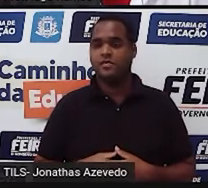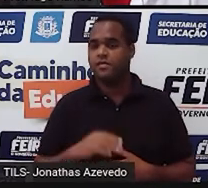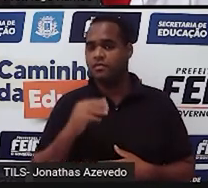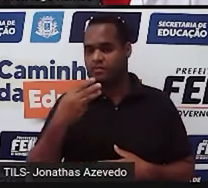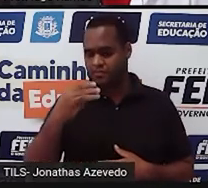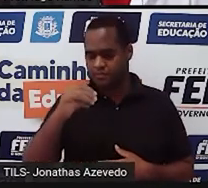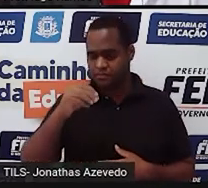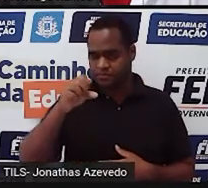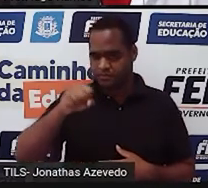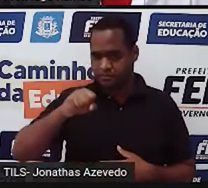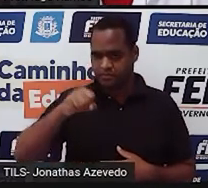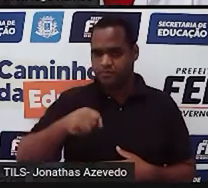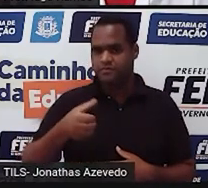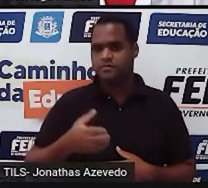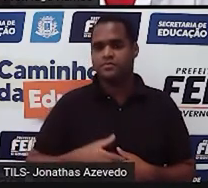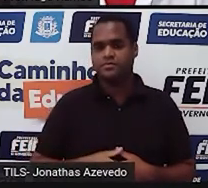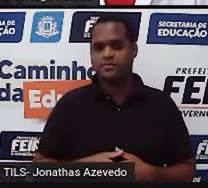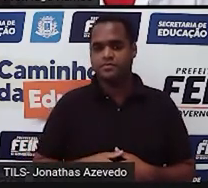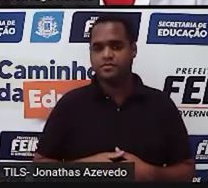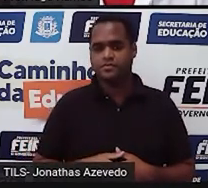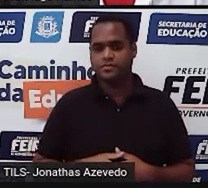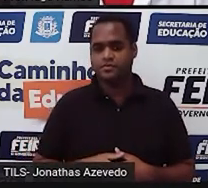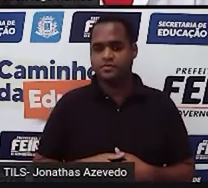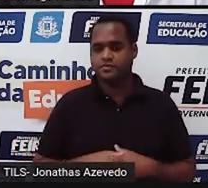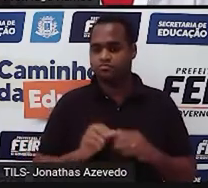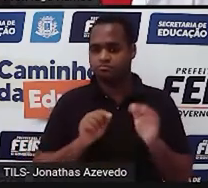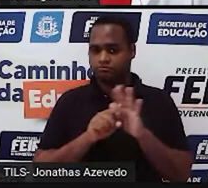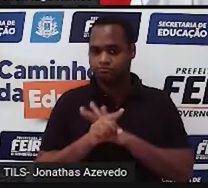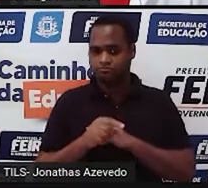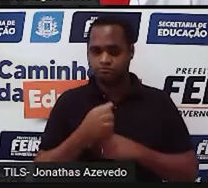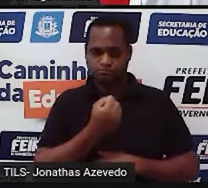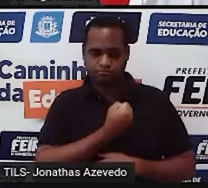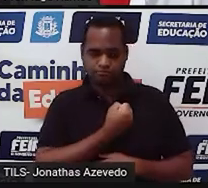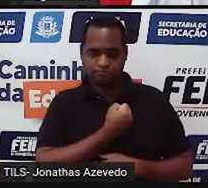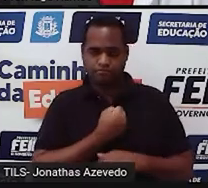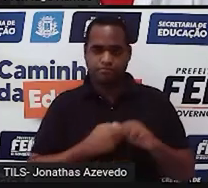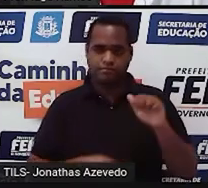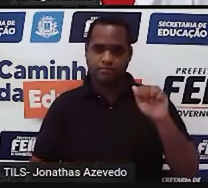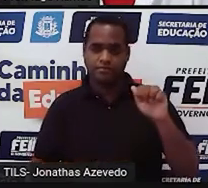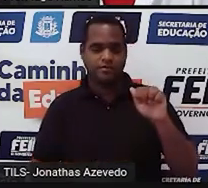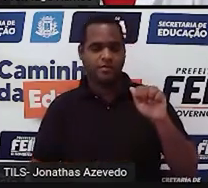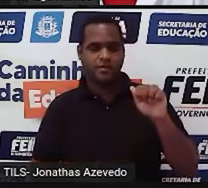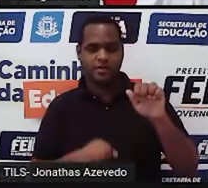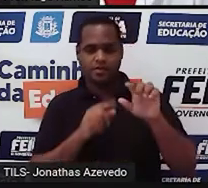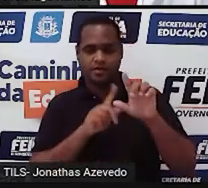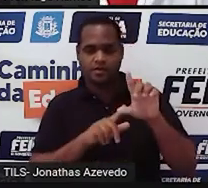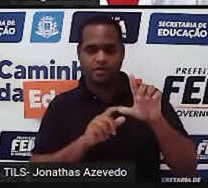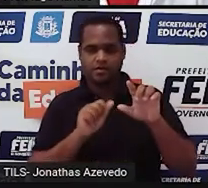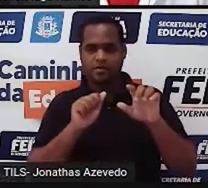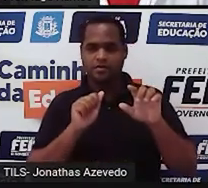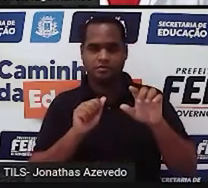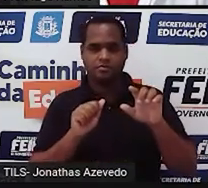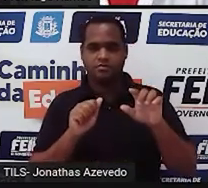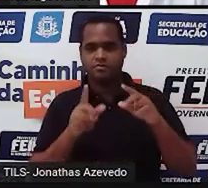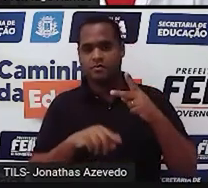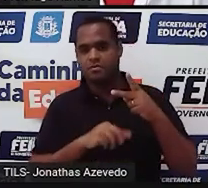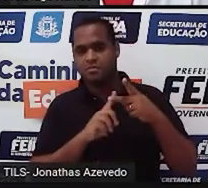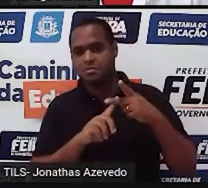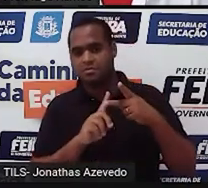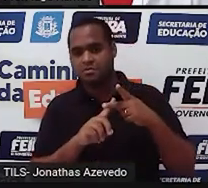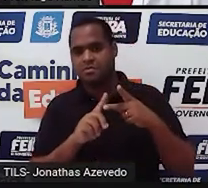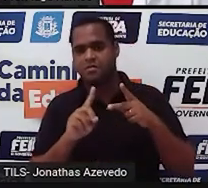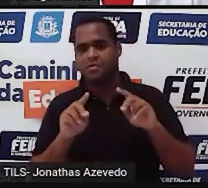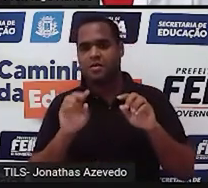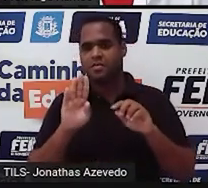30 segundos é a pergunta que está no item ar o que é uma reta ou é a pergunta